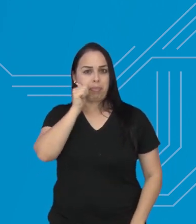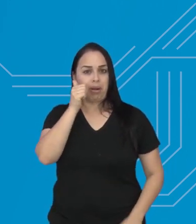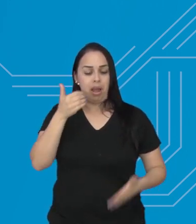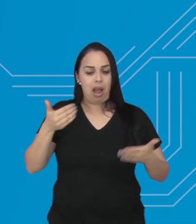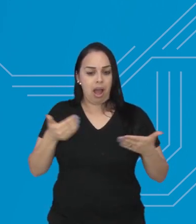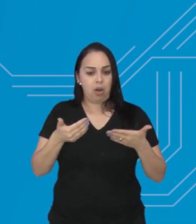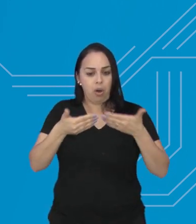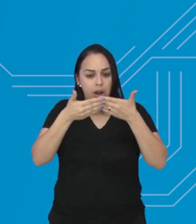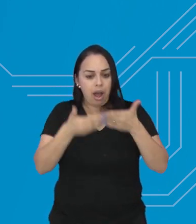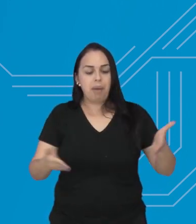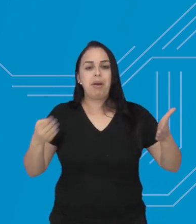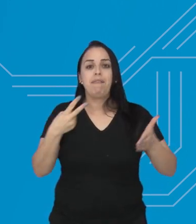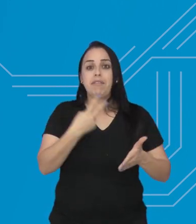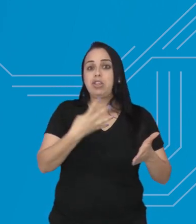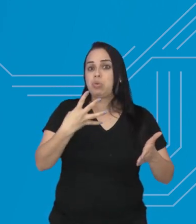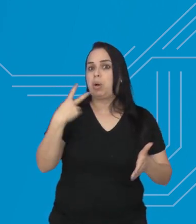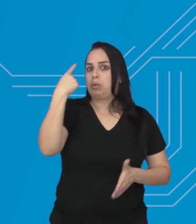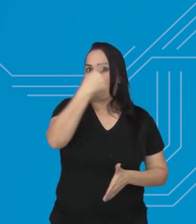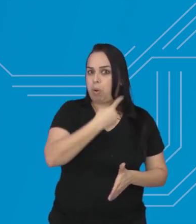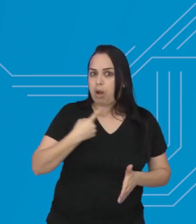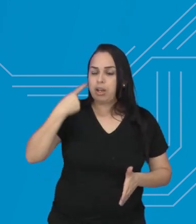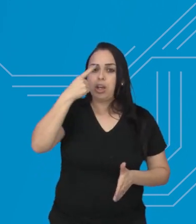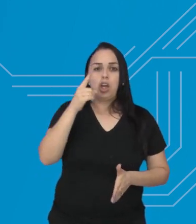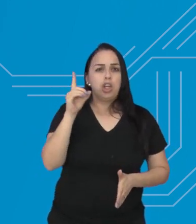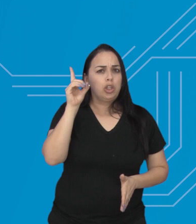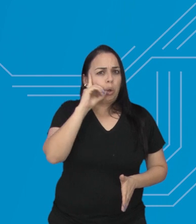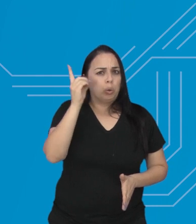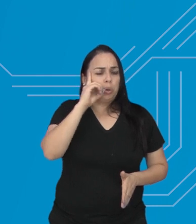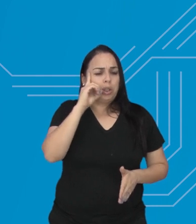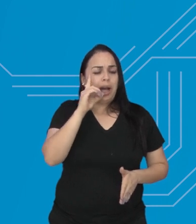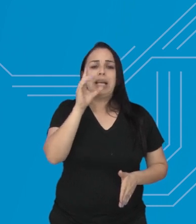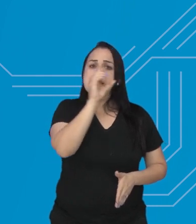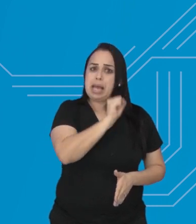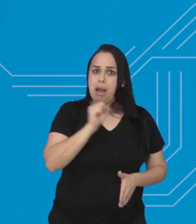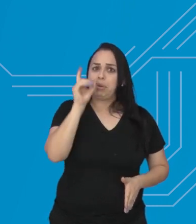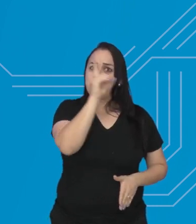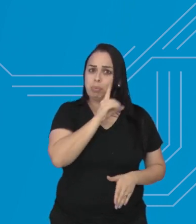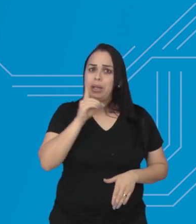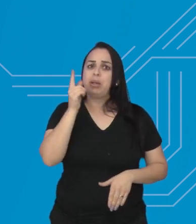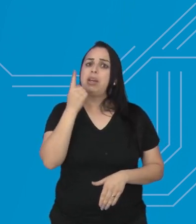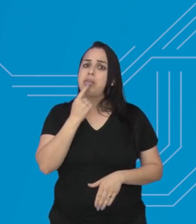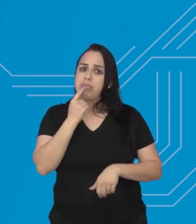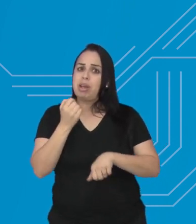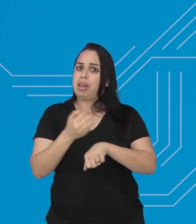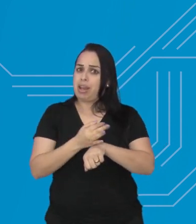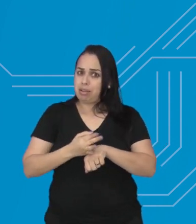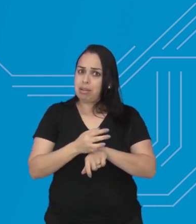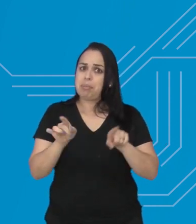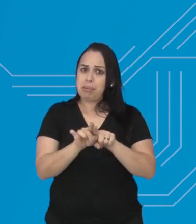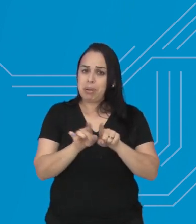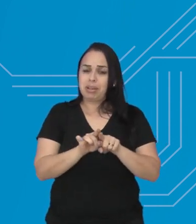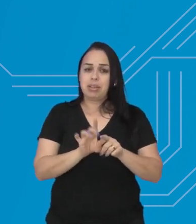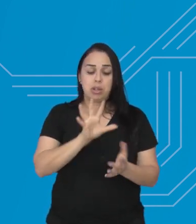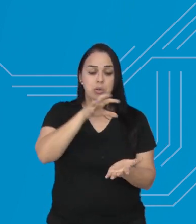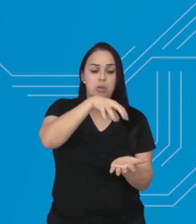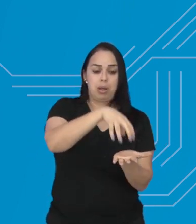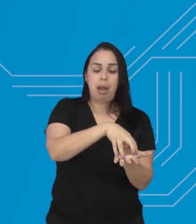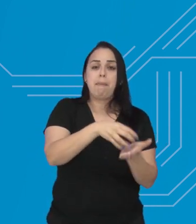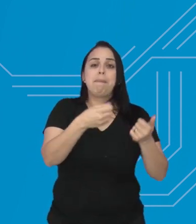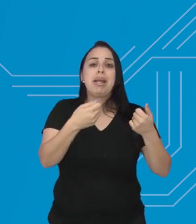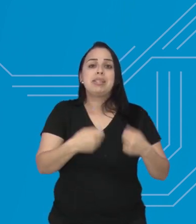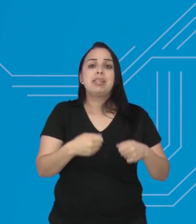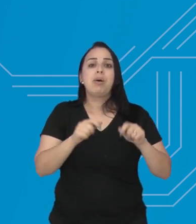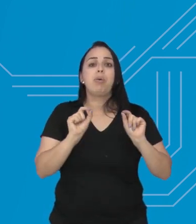a partir de agora, funcionem 24 horas e todos os dias da semana, inclusive aos feriados. Mas não é só isso. Os